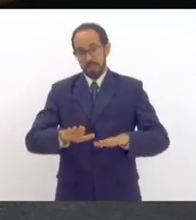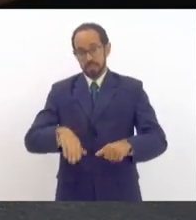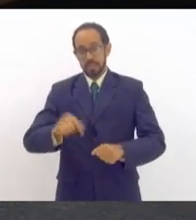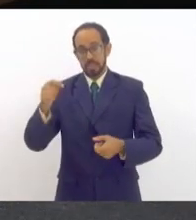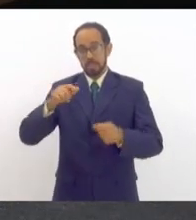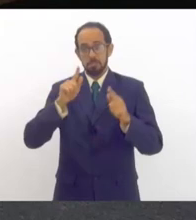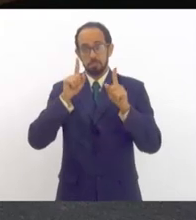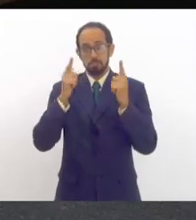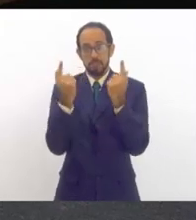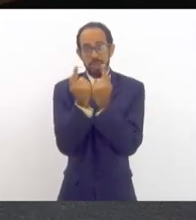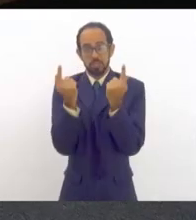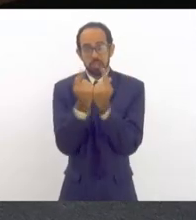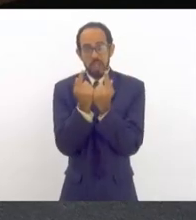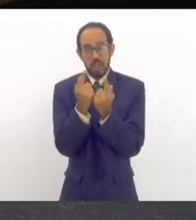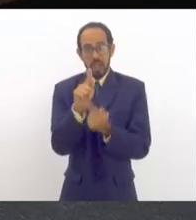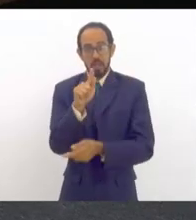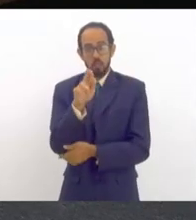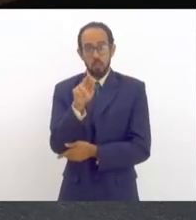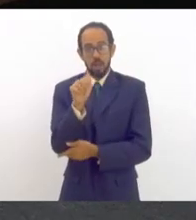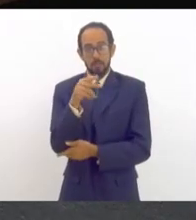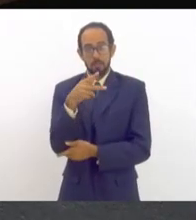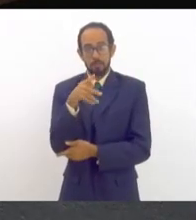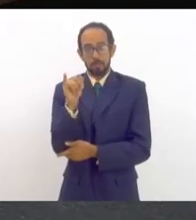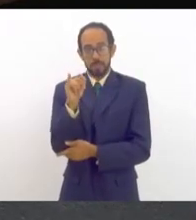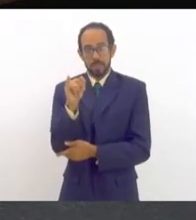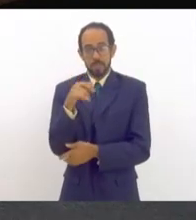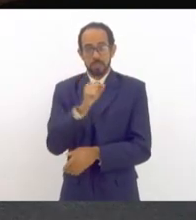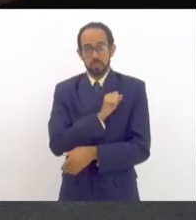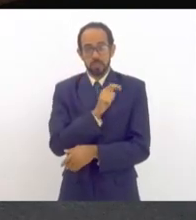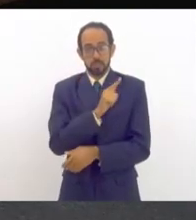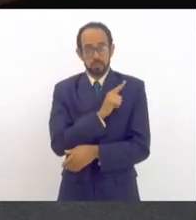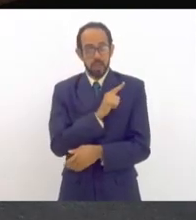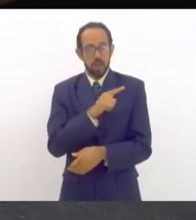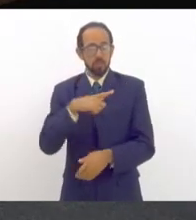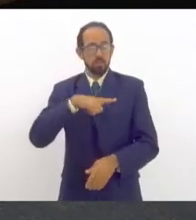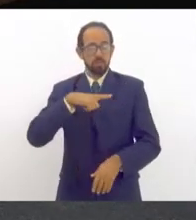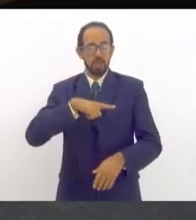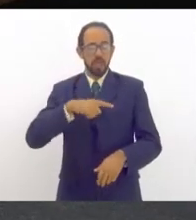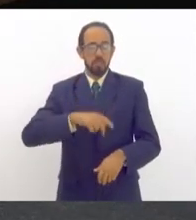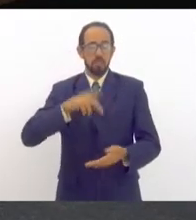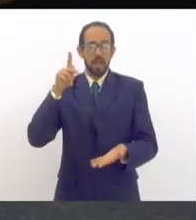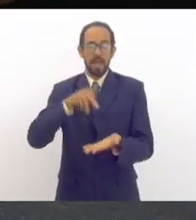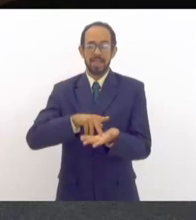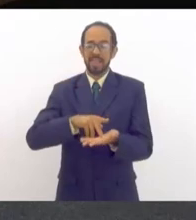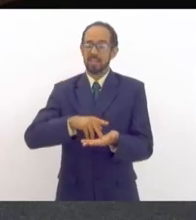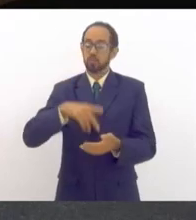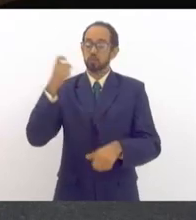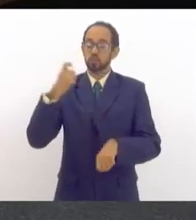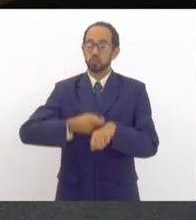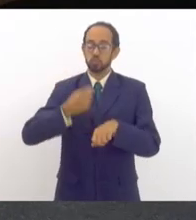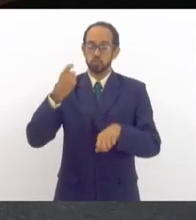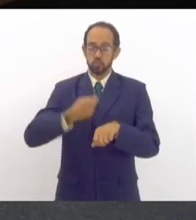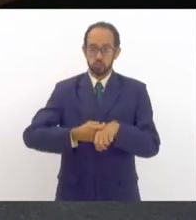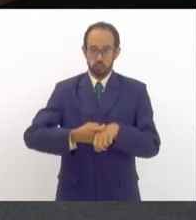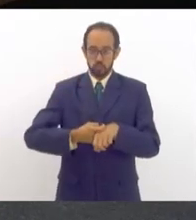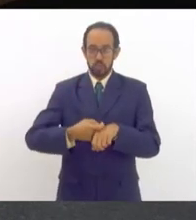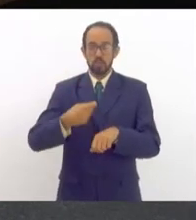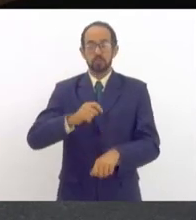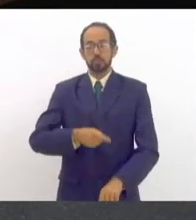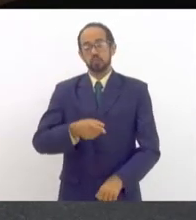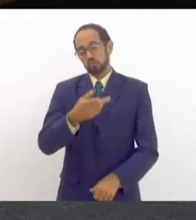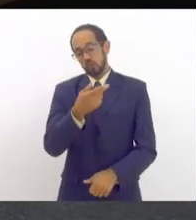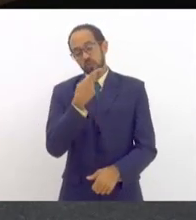aqui São Gonçalo vivem uma Dura realidade O senhor falou aqui sobre a realidade orçamentária discrepância